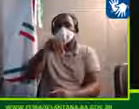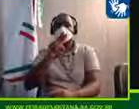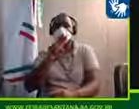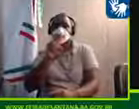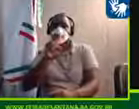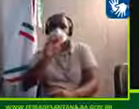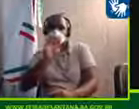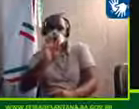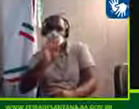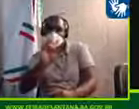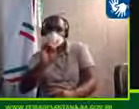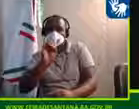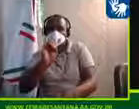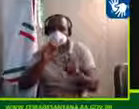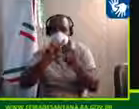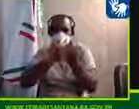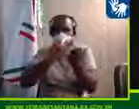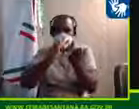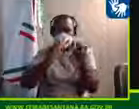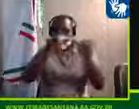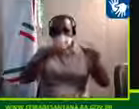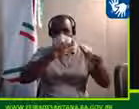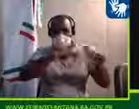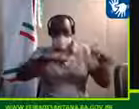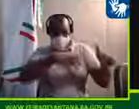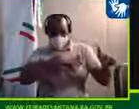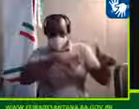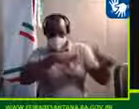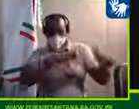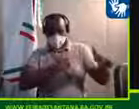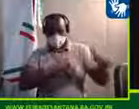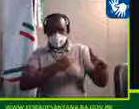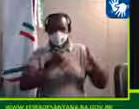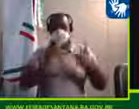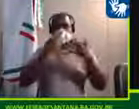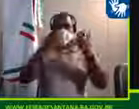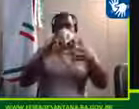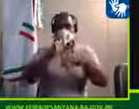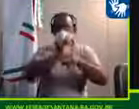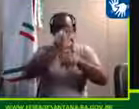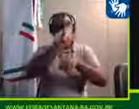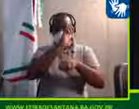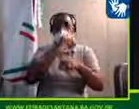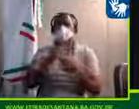do Estado. Hammurabi, com você a palavra. Bom dia para você.